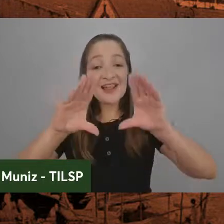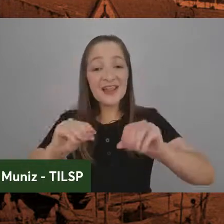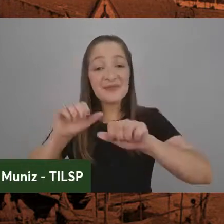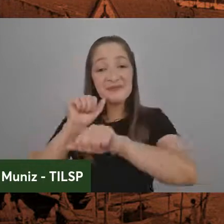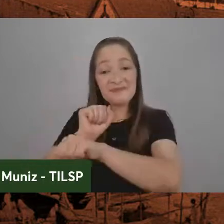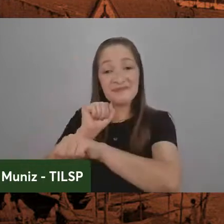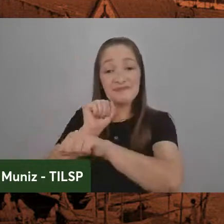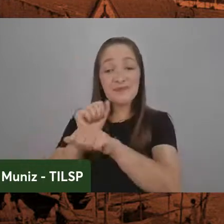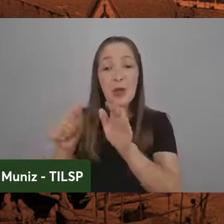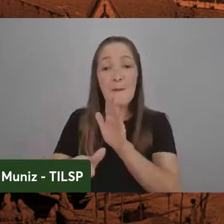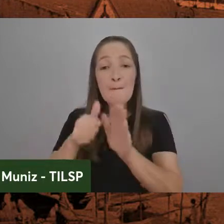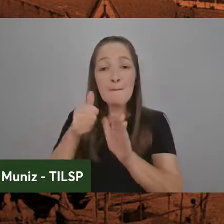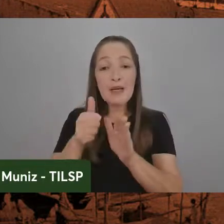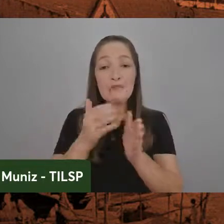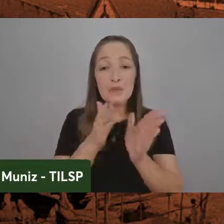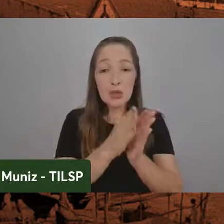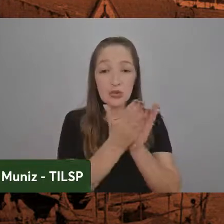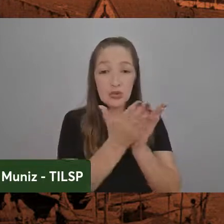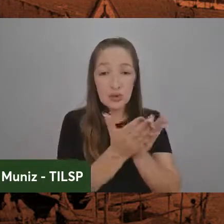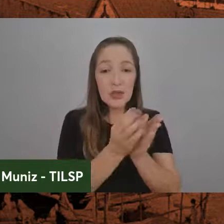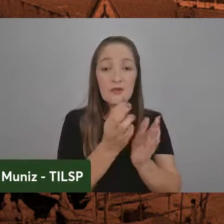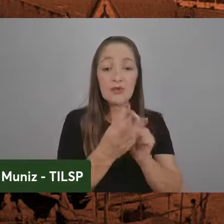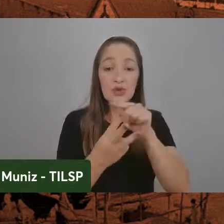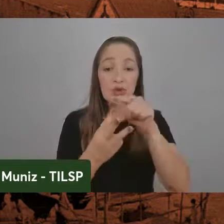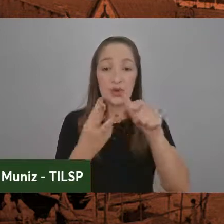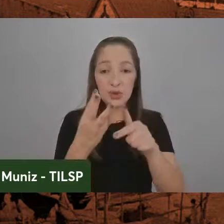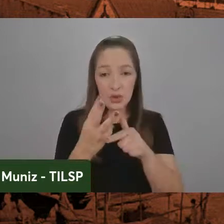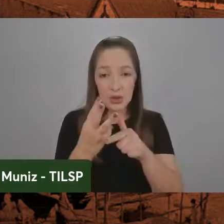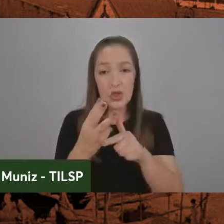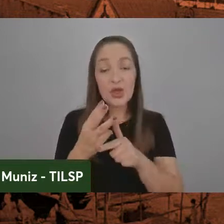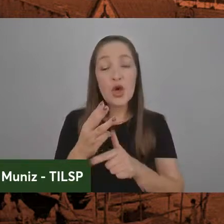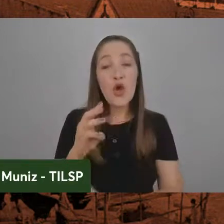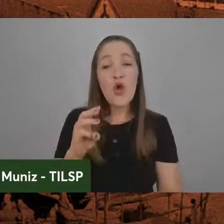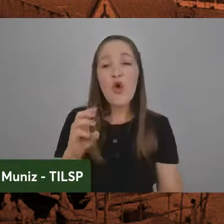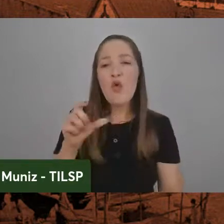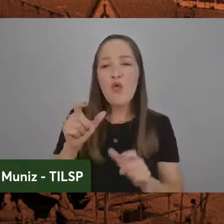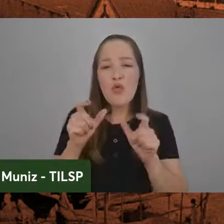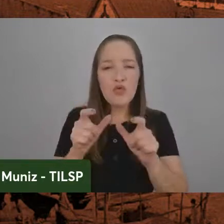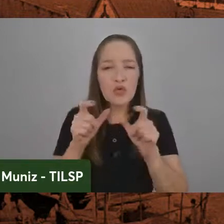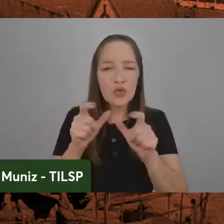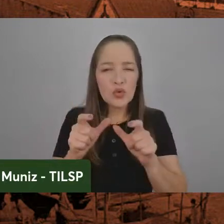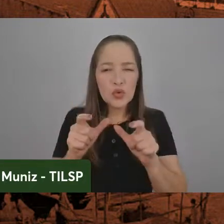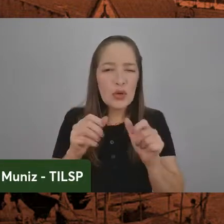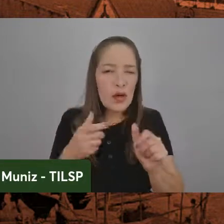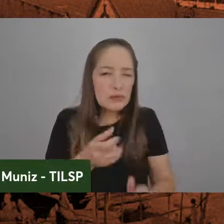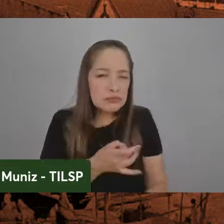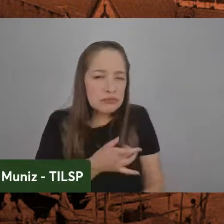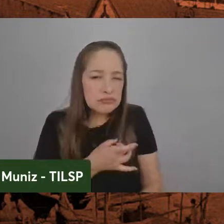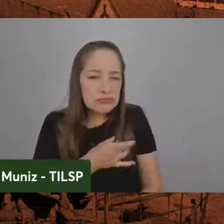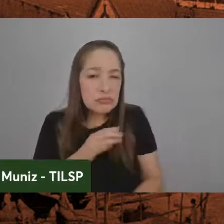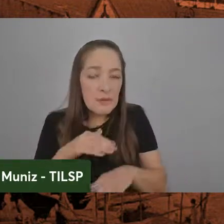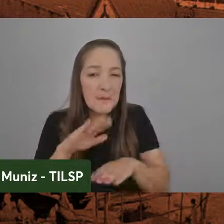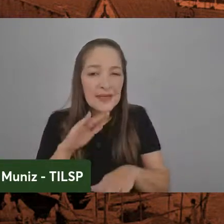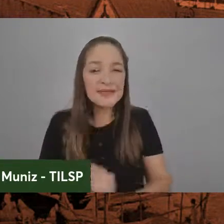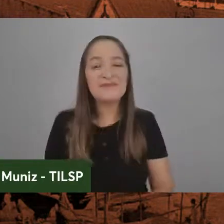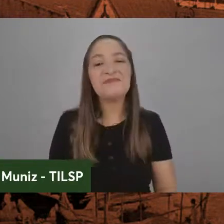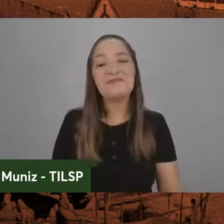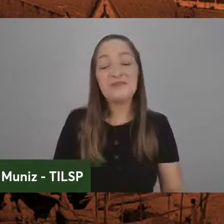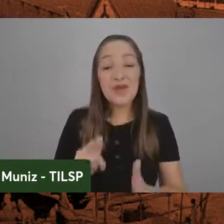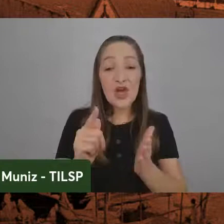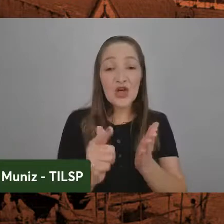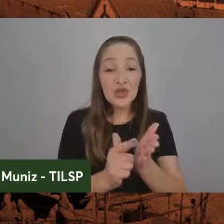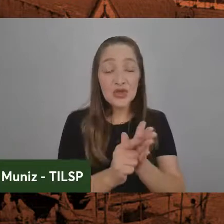volume da trilogia O Lugar Mais Sombrio. É colunista dos jornais O Estado de São Paulo e O Globo.